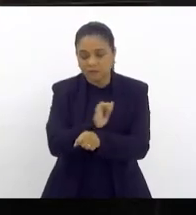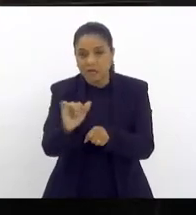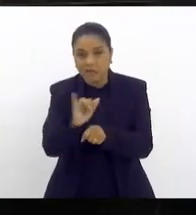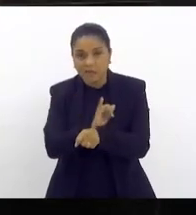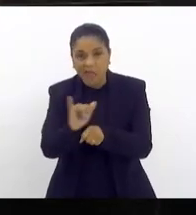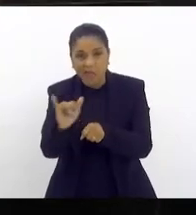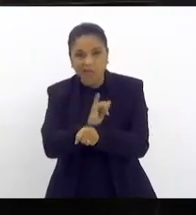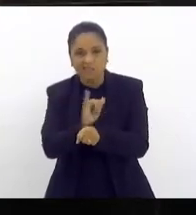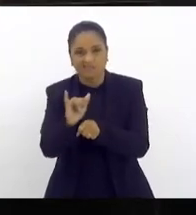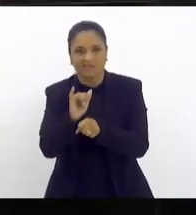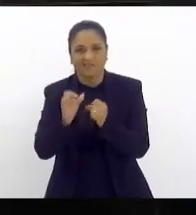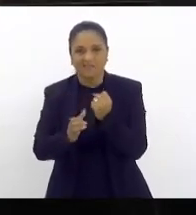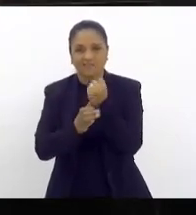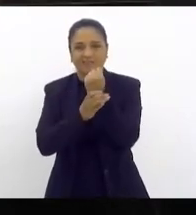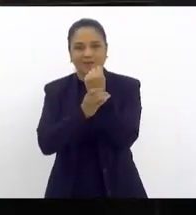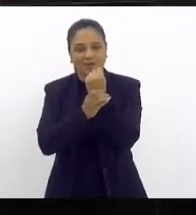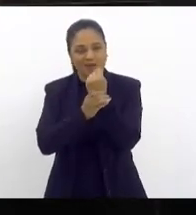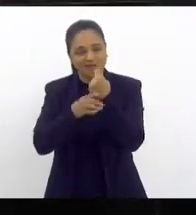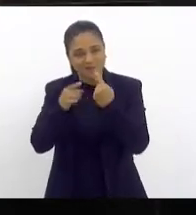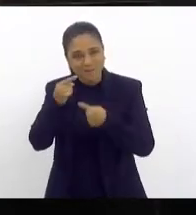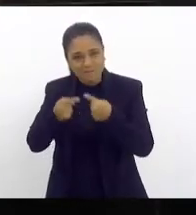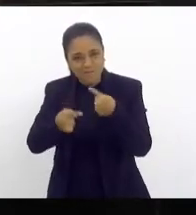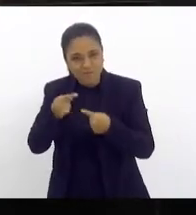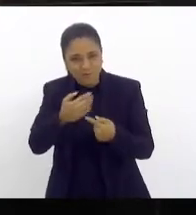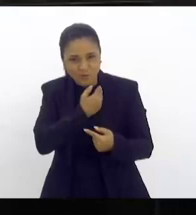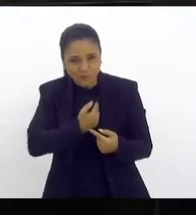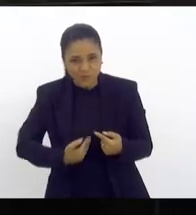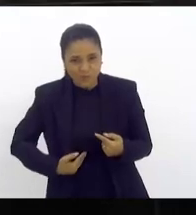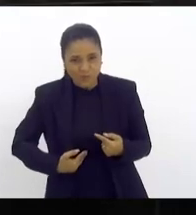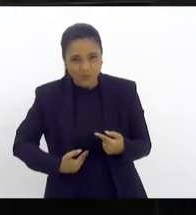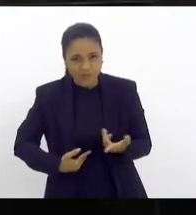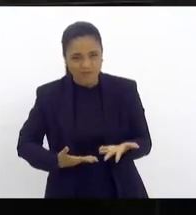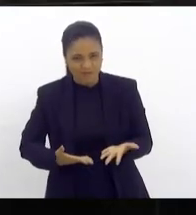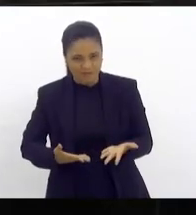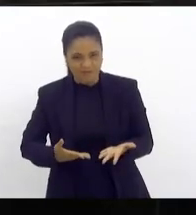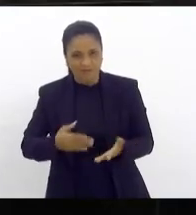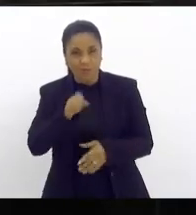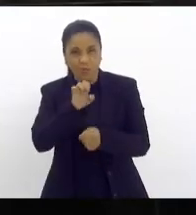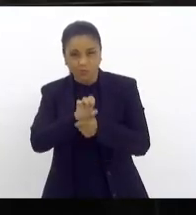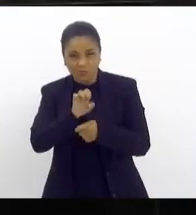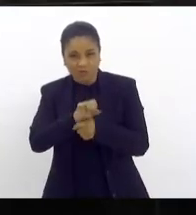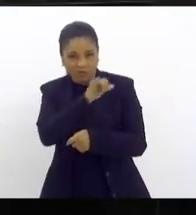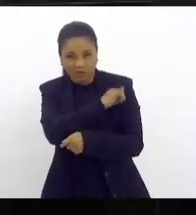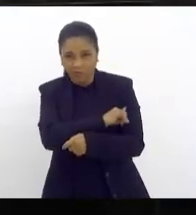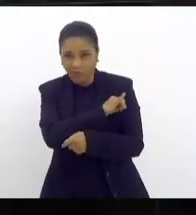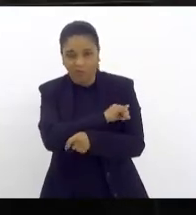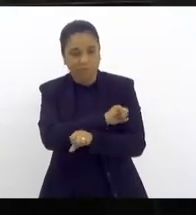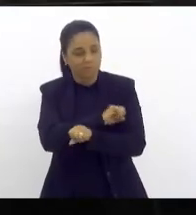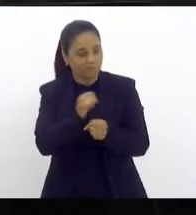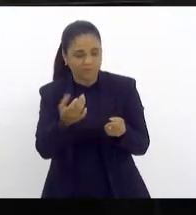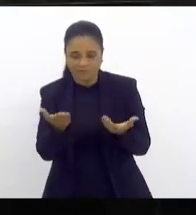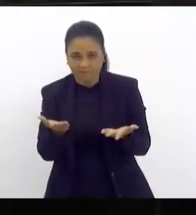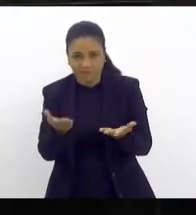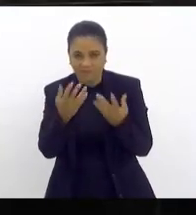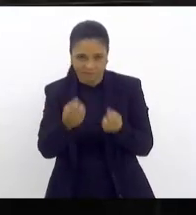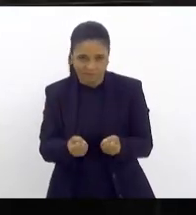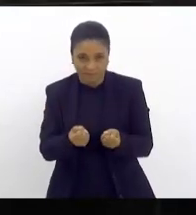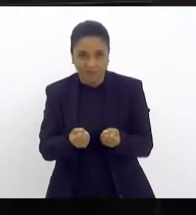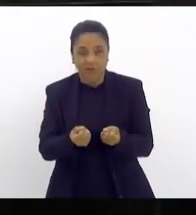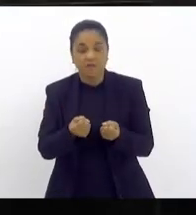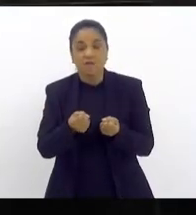Janeiro então Isso demonstra também a toda toda a